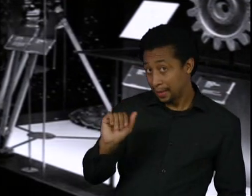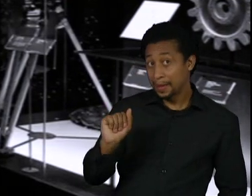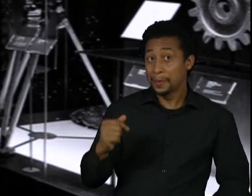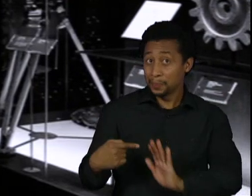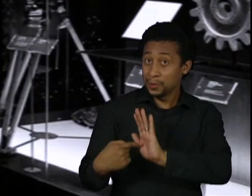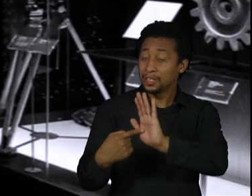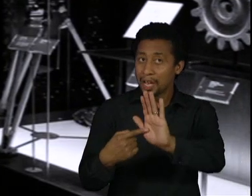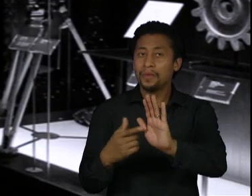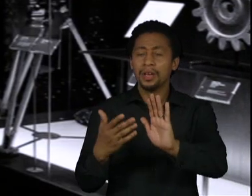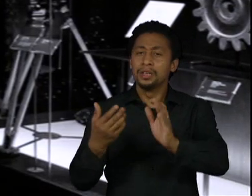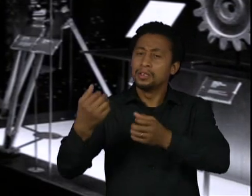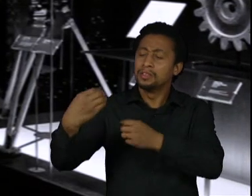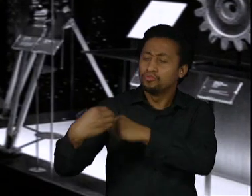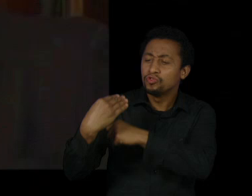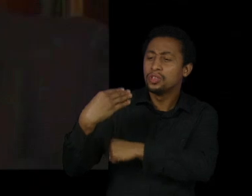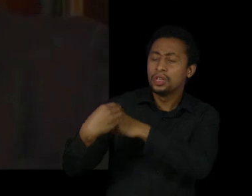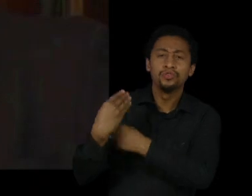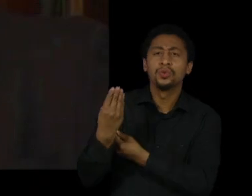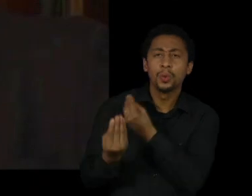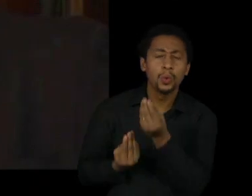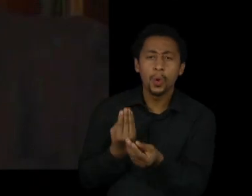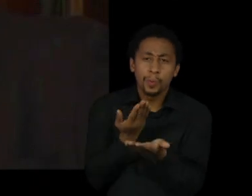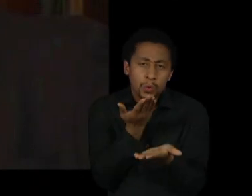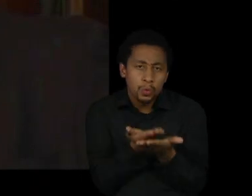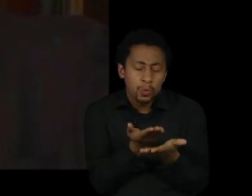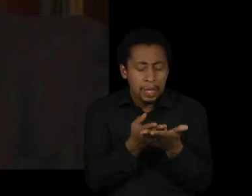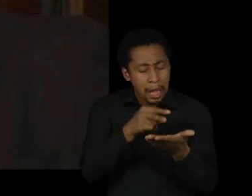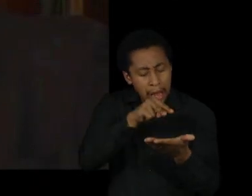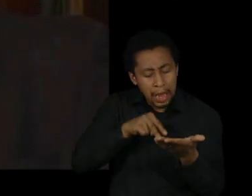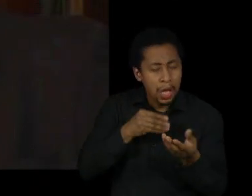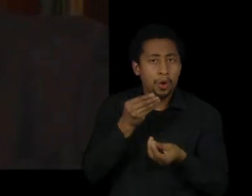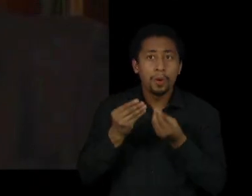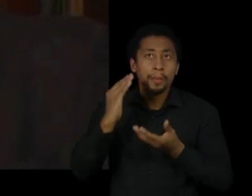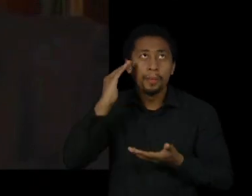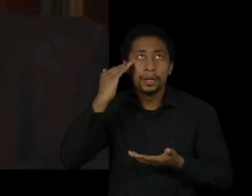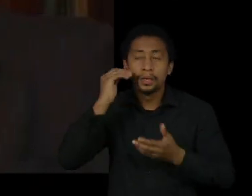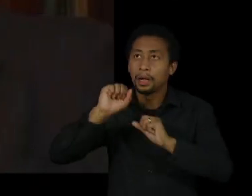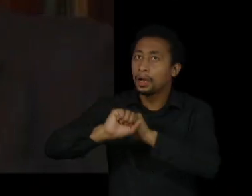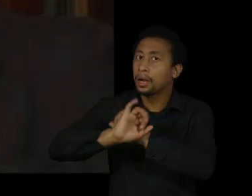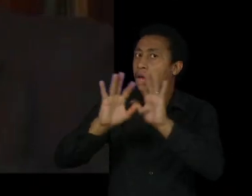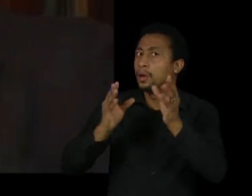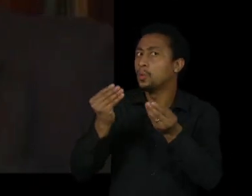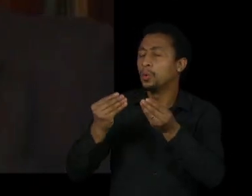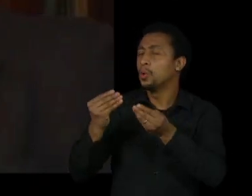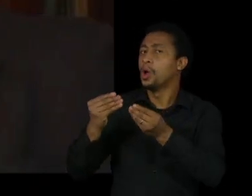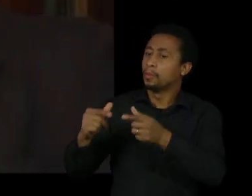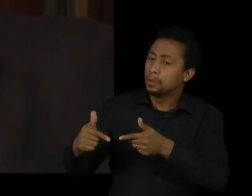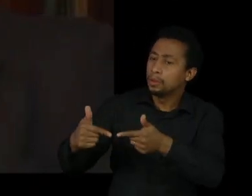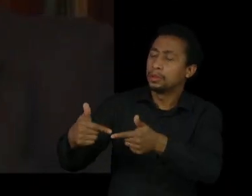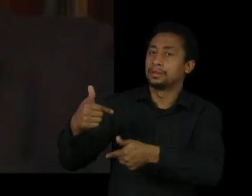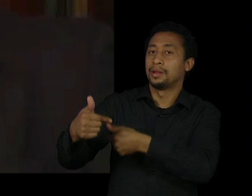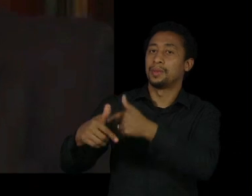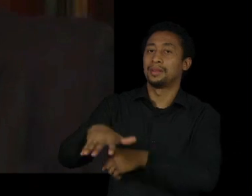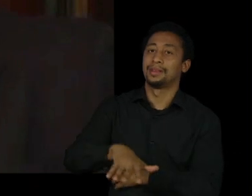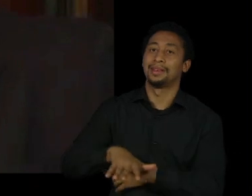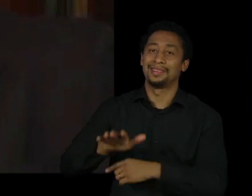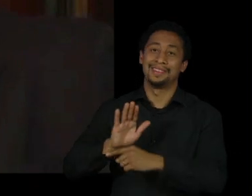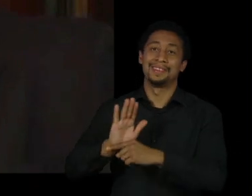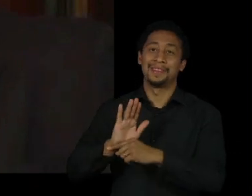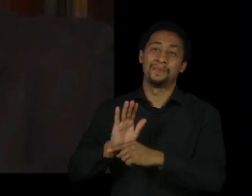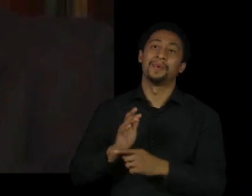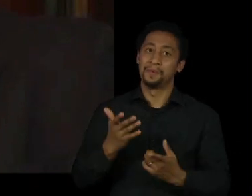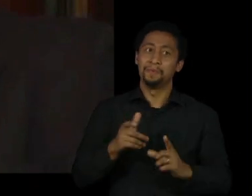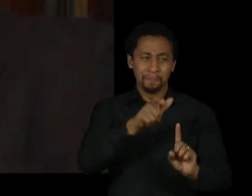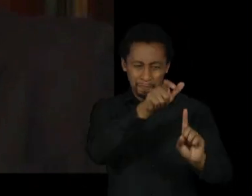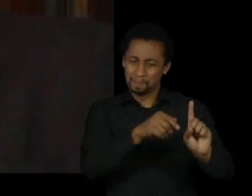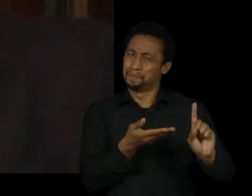histórica, especialmente para entender o neorrealismo, que estava na moda. E outra figura, né, acho